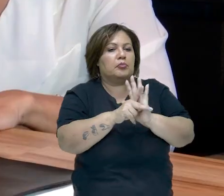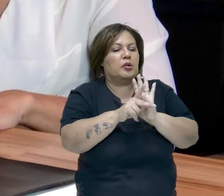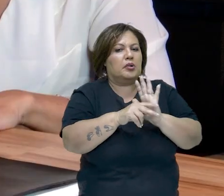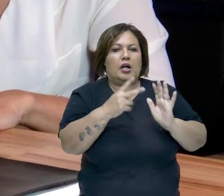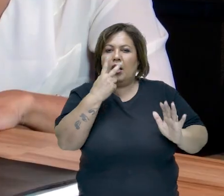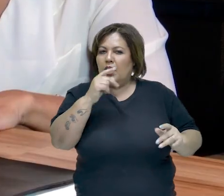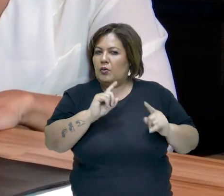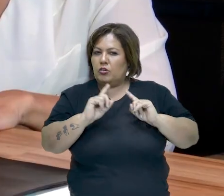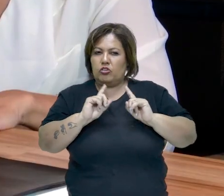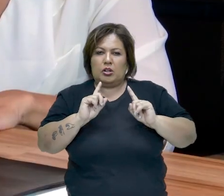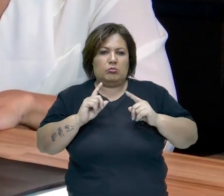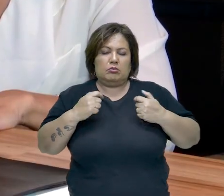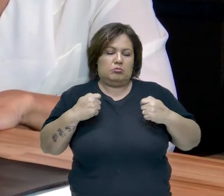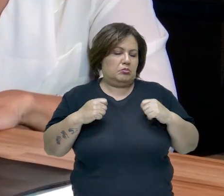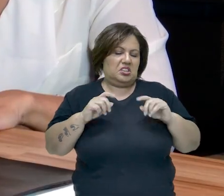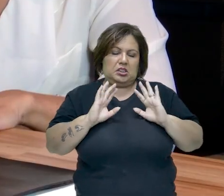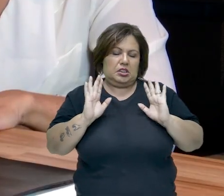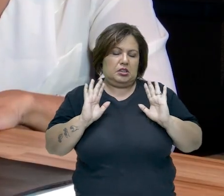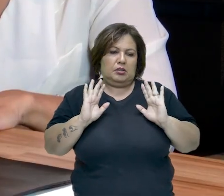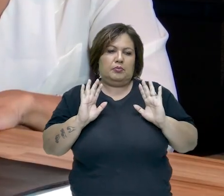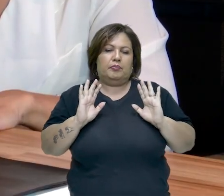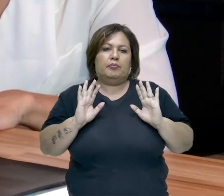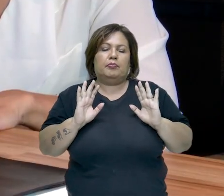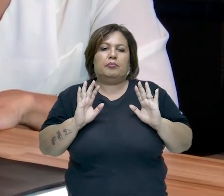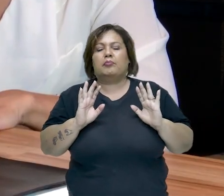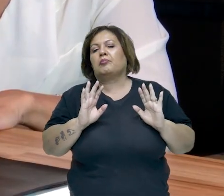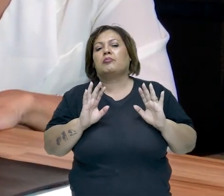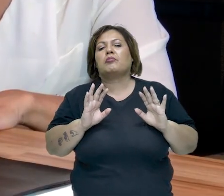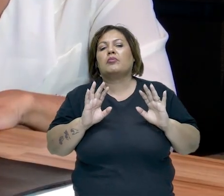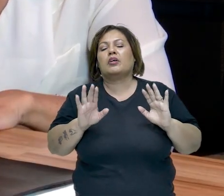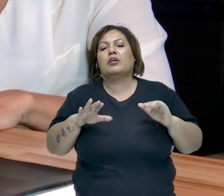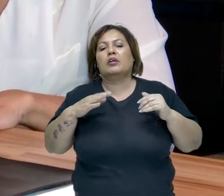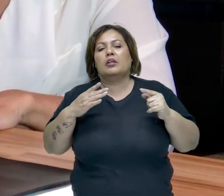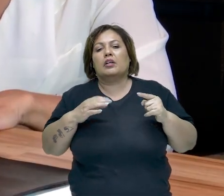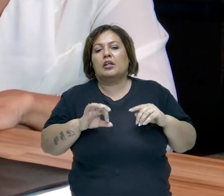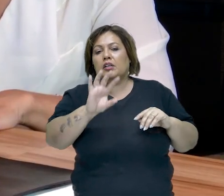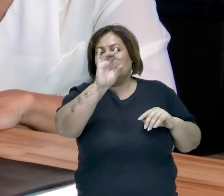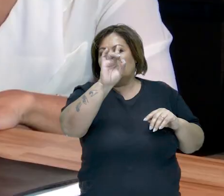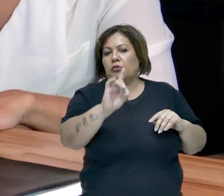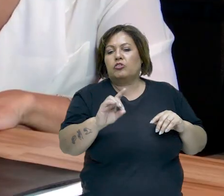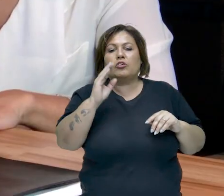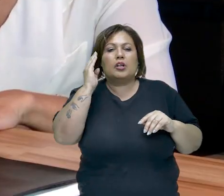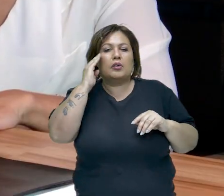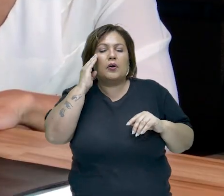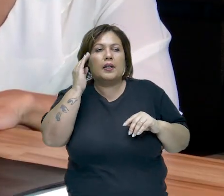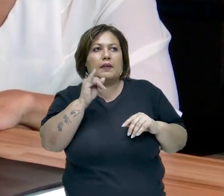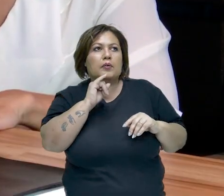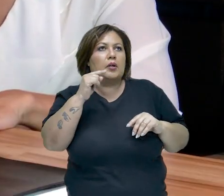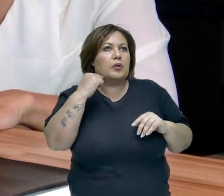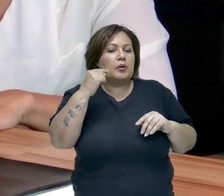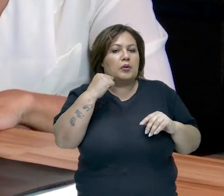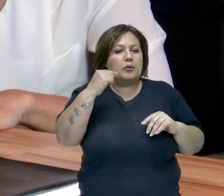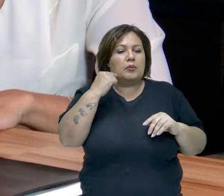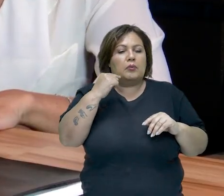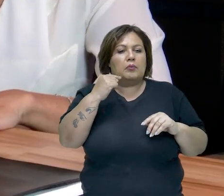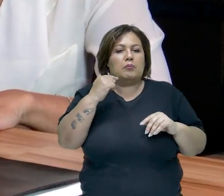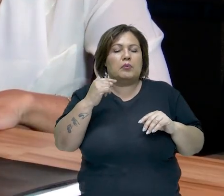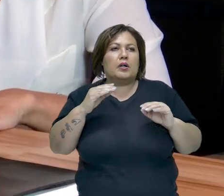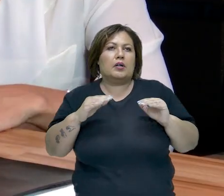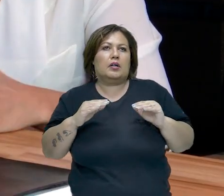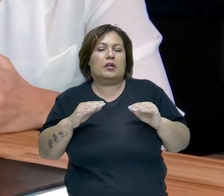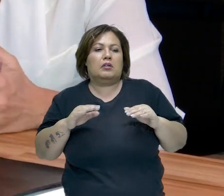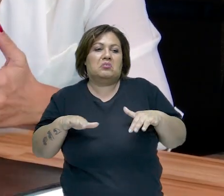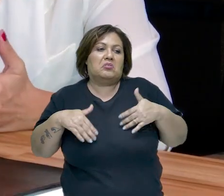eu acho que não é necessário. Trazendo aqui para o direito, eu entendo que, por exemplo, um advogado da área